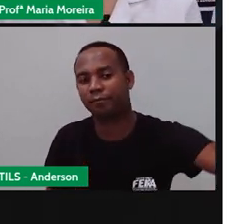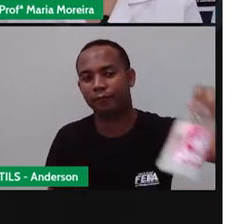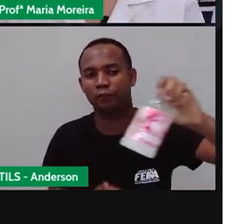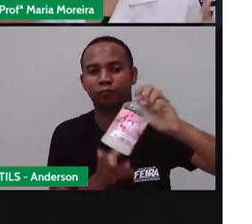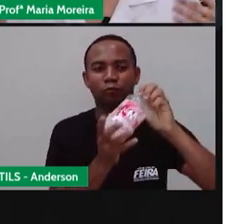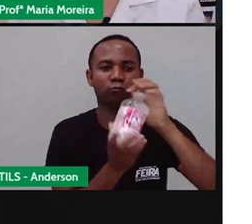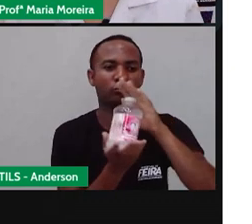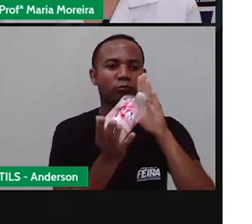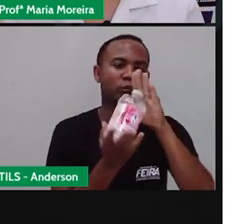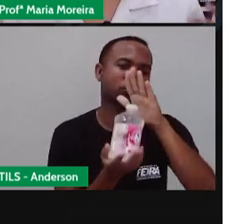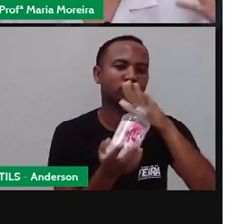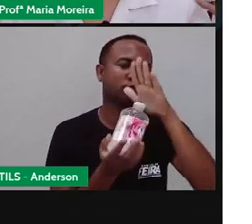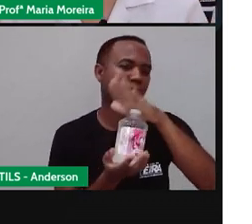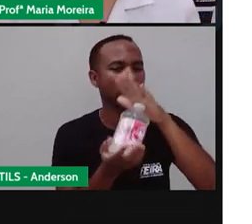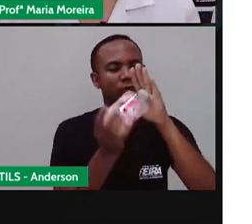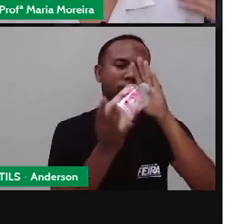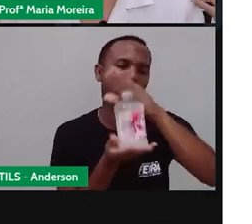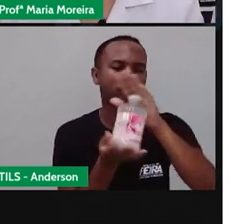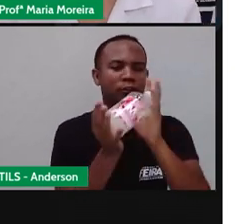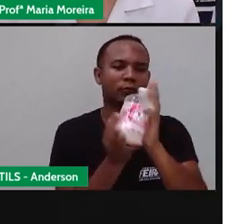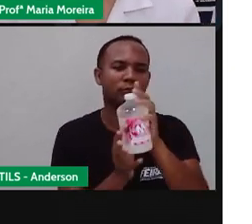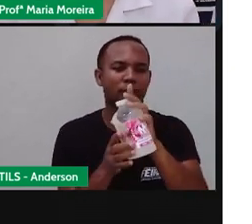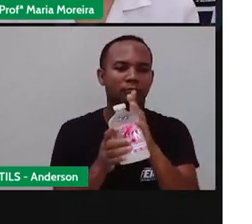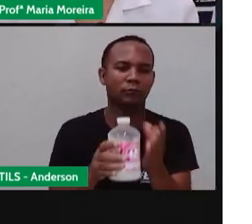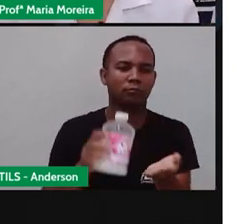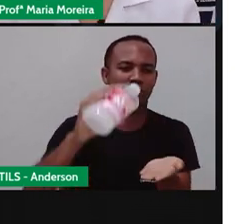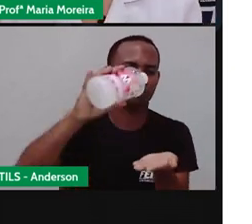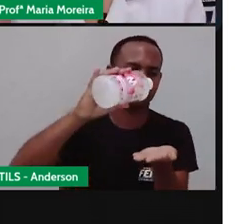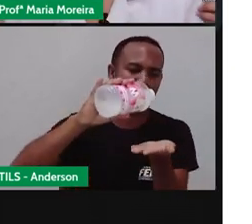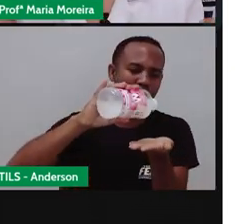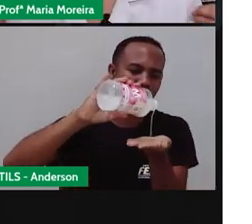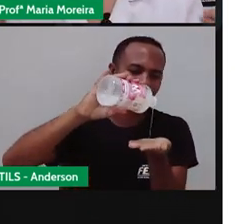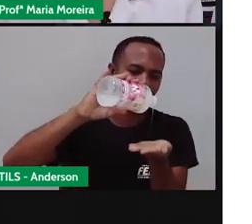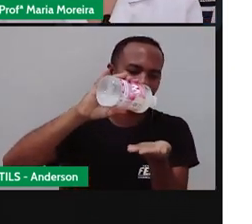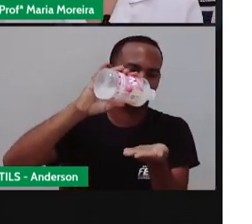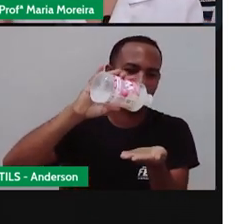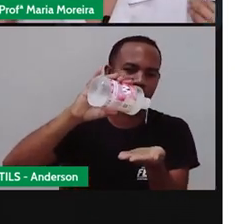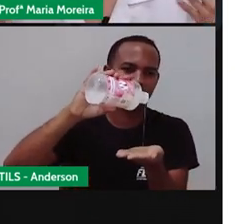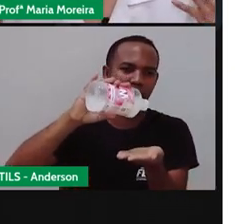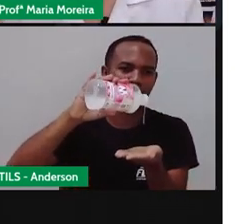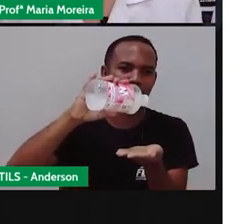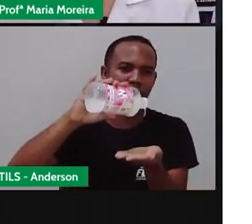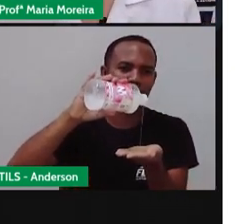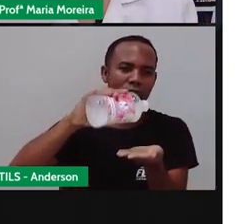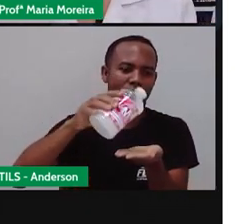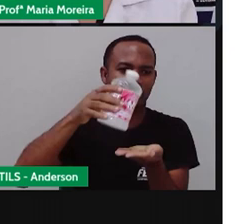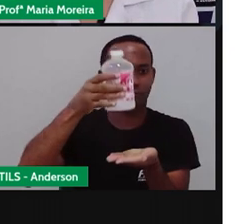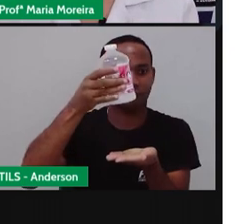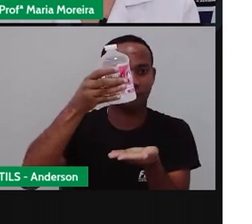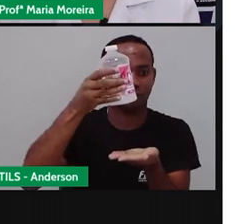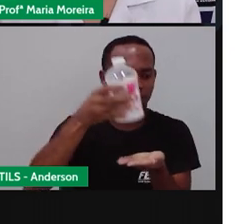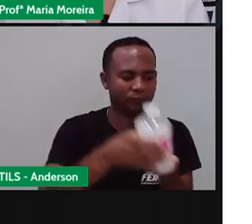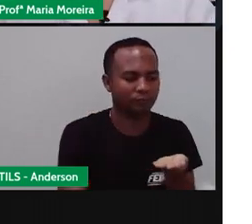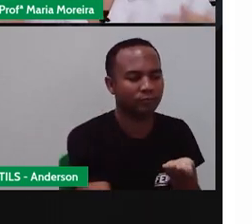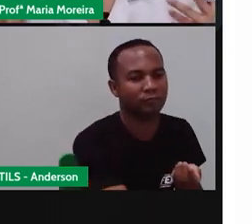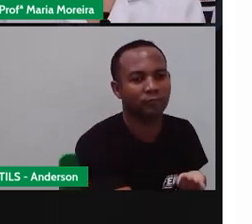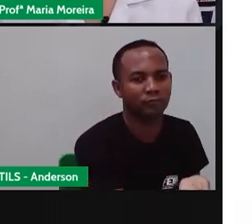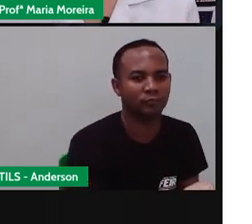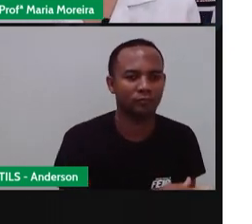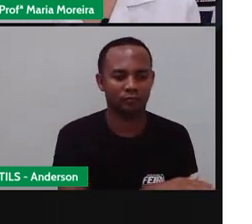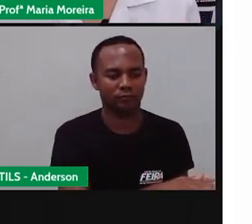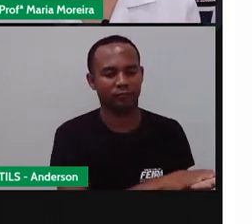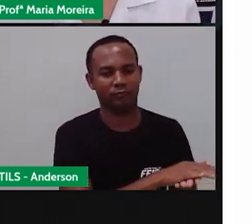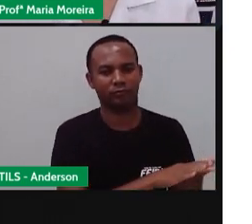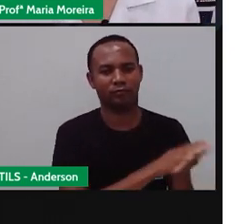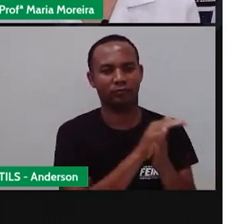Laíla usou álcool, Anderson, Pro Vânia, Pro Maria usando álcool. E façam o quê? Usem máscara, se protejam,